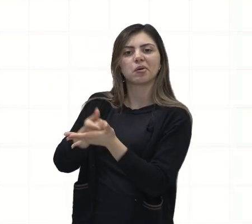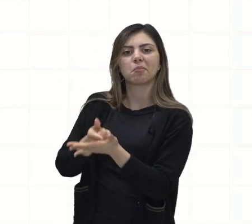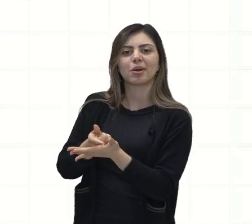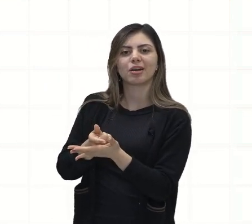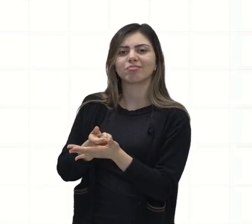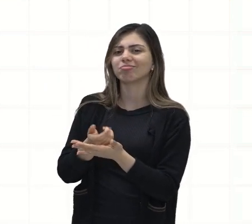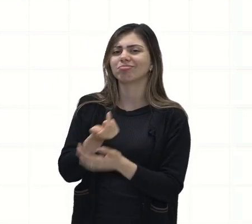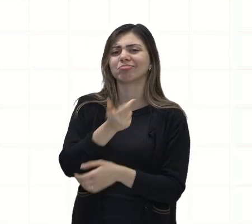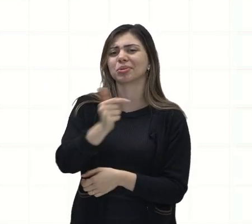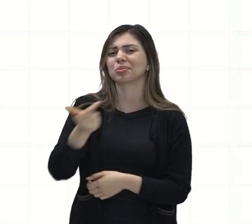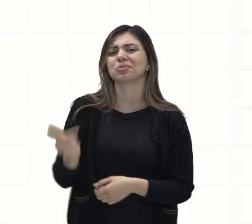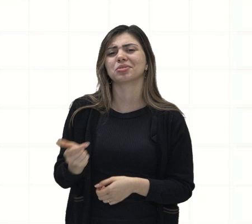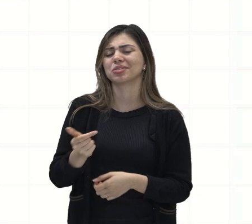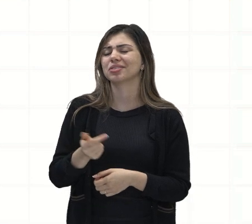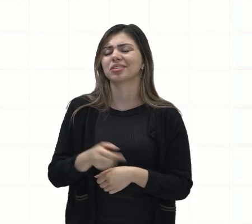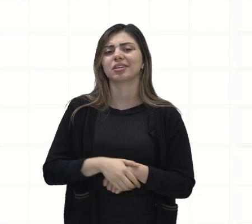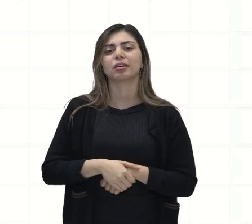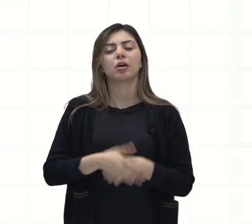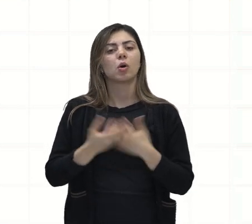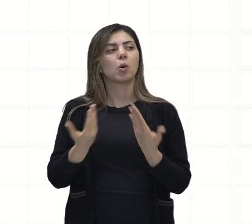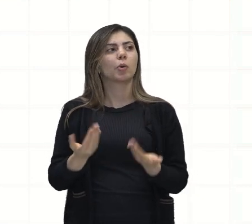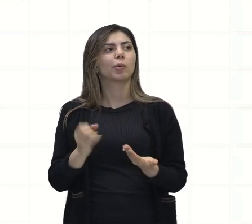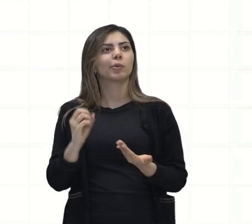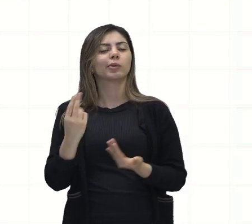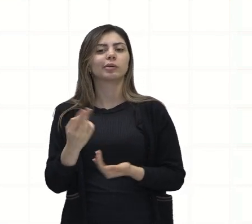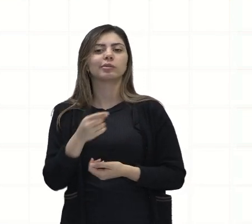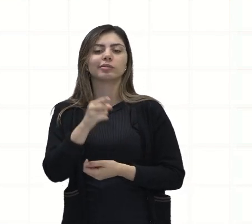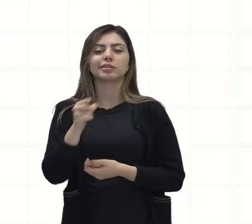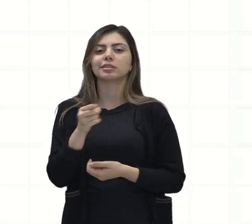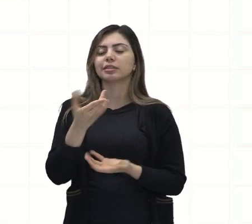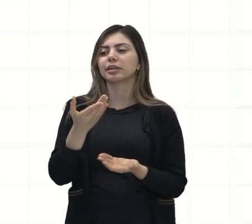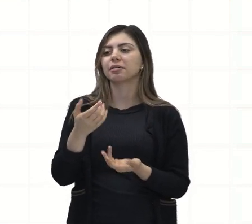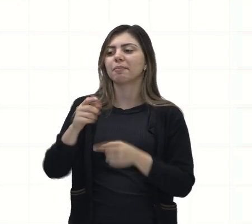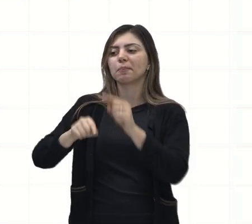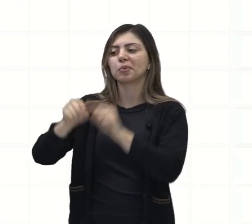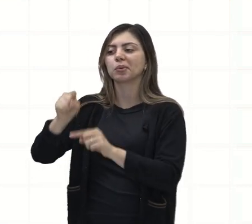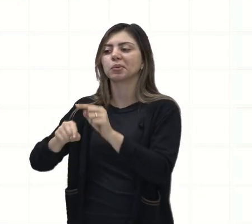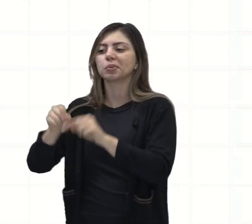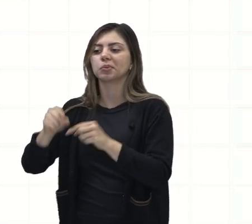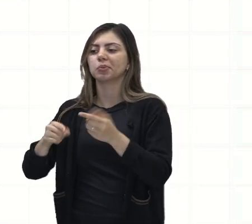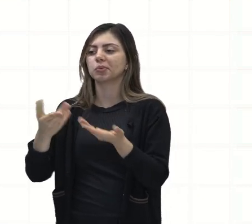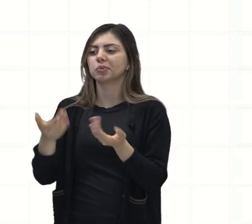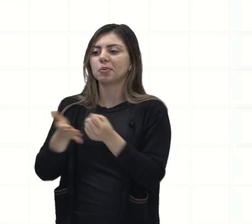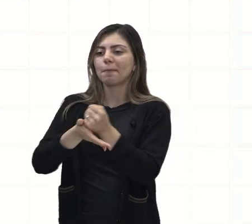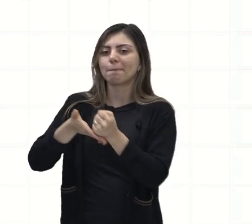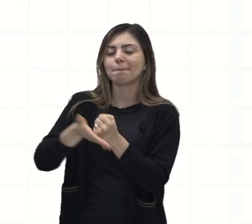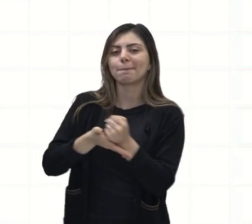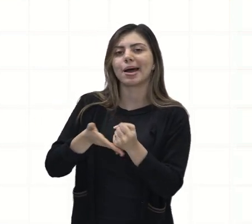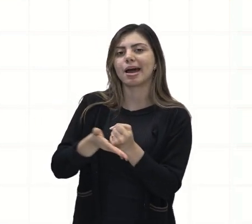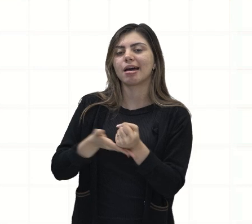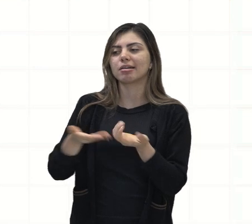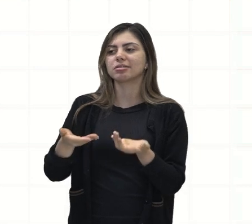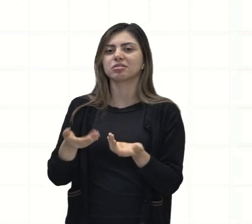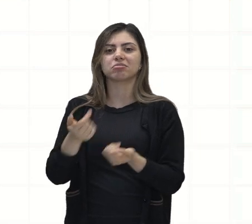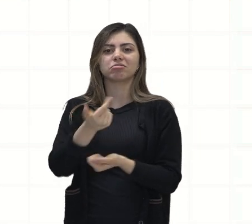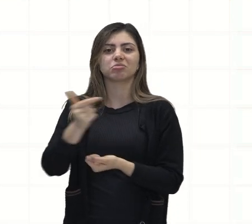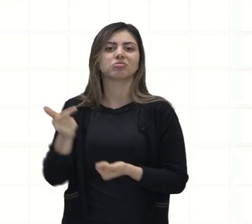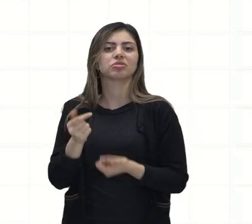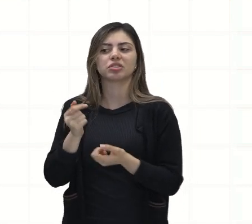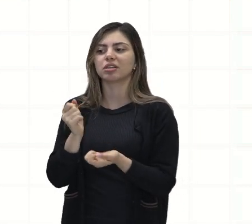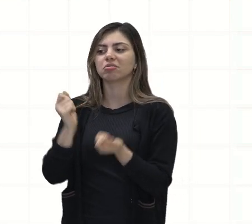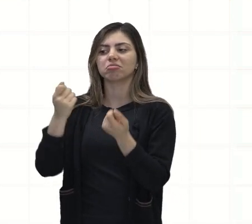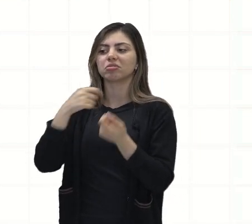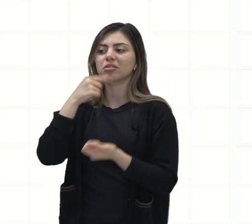não tinha acesso tão fácil a produtos básicos. Então, quando